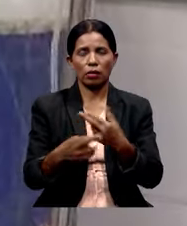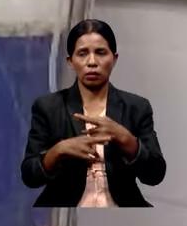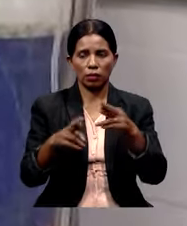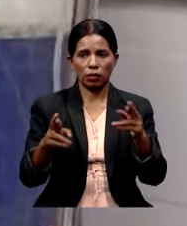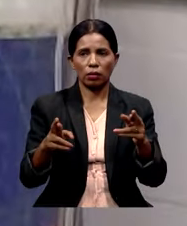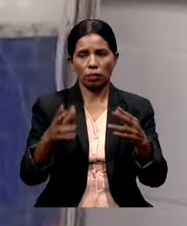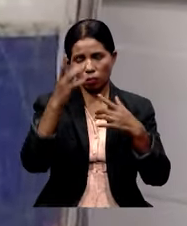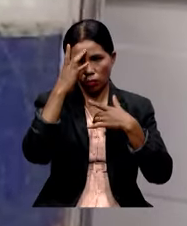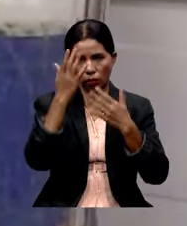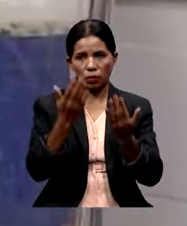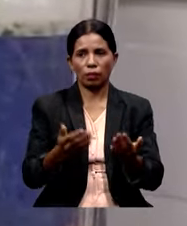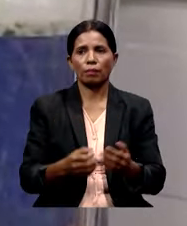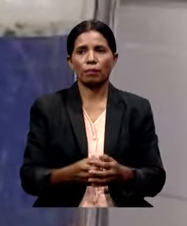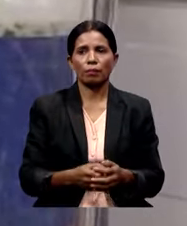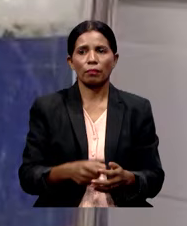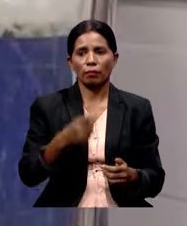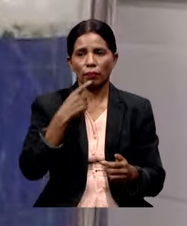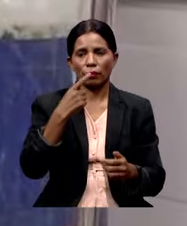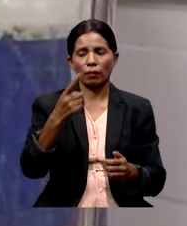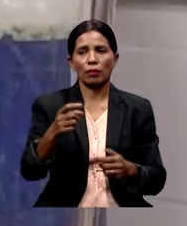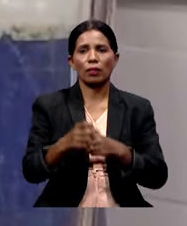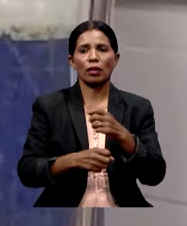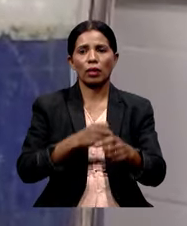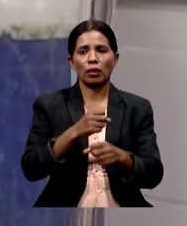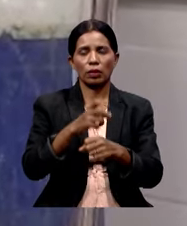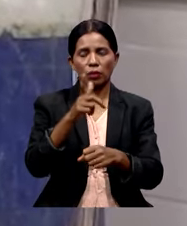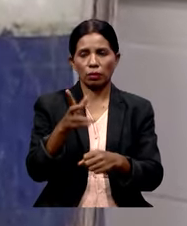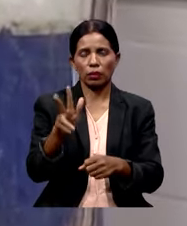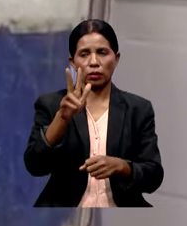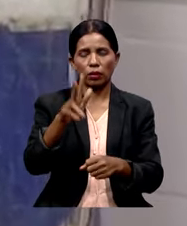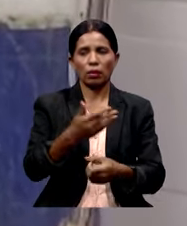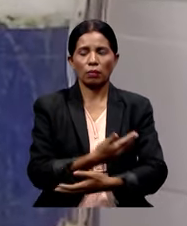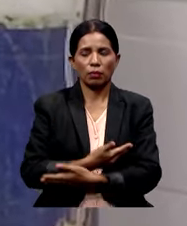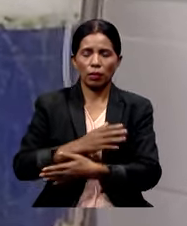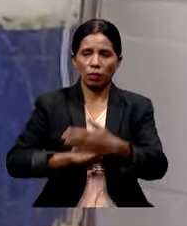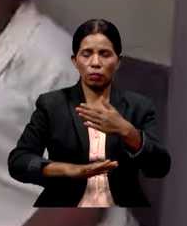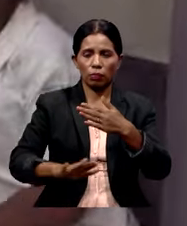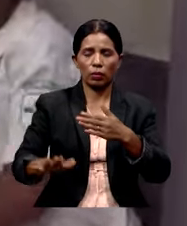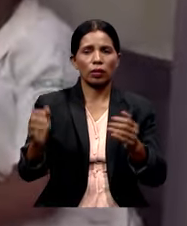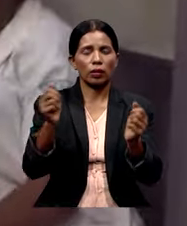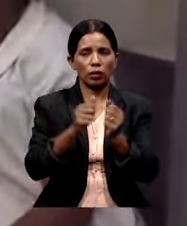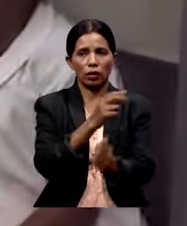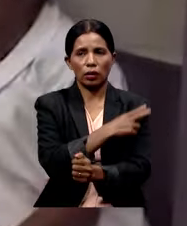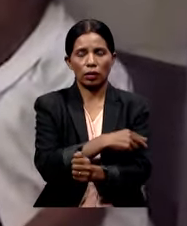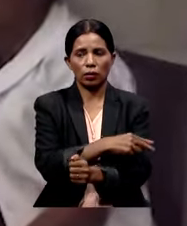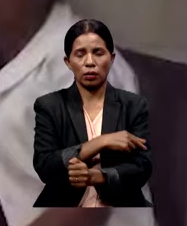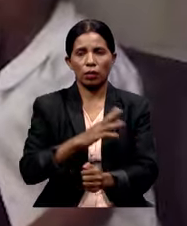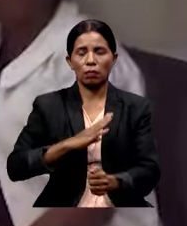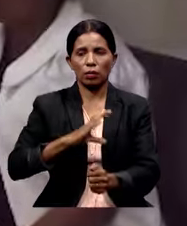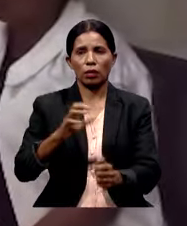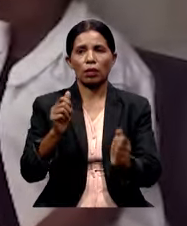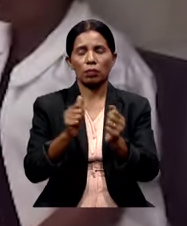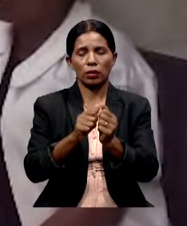grave. Jacinto Bas Hatutan, durante tinang riuroron resintolu, bebe nebe moris ia sala materna di Hospital Regional Baukau hamutuk